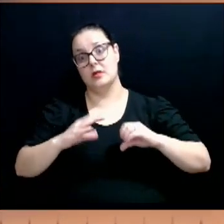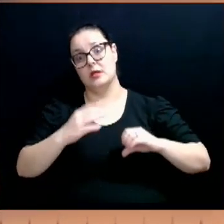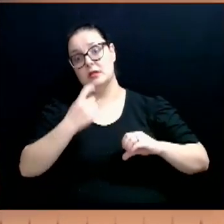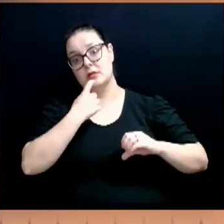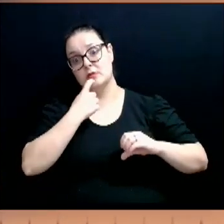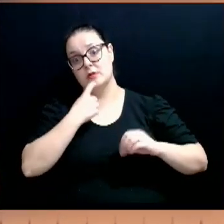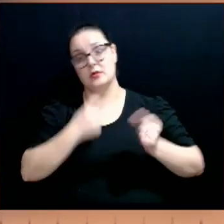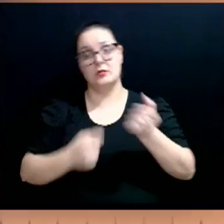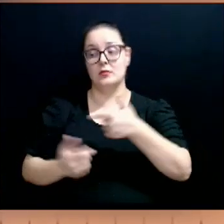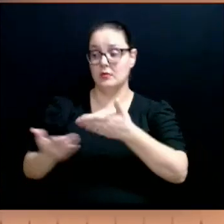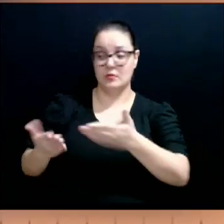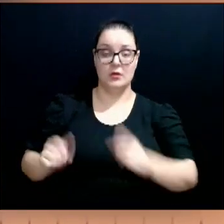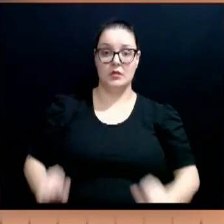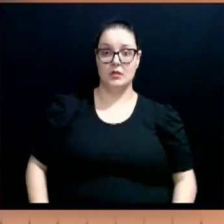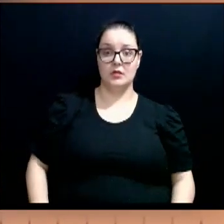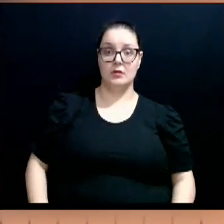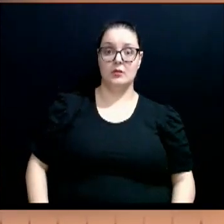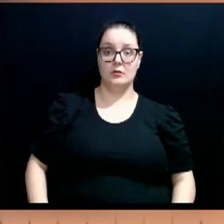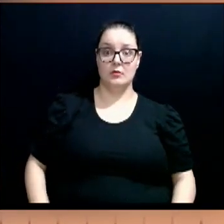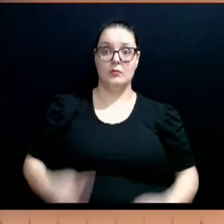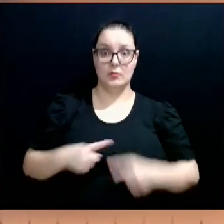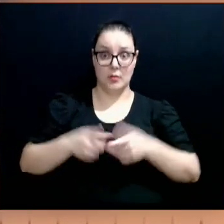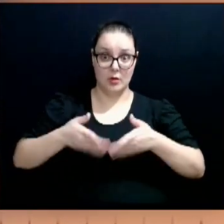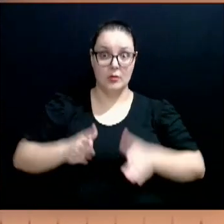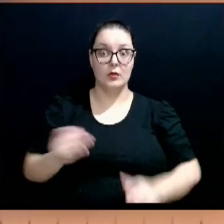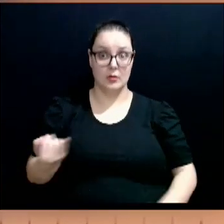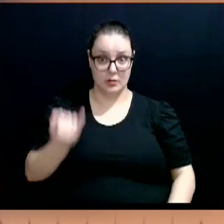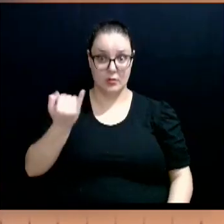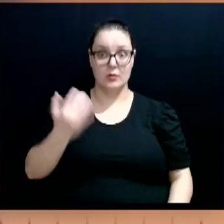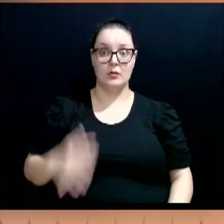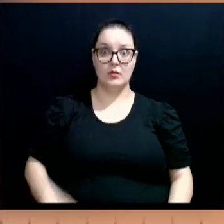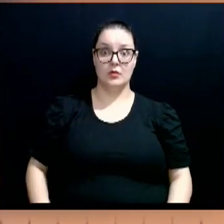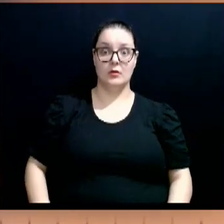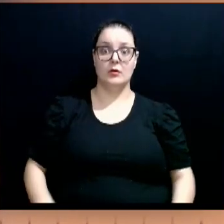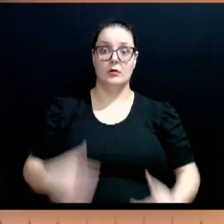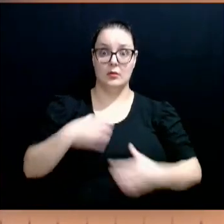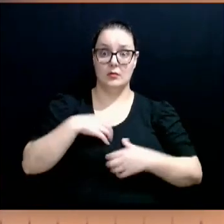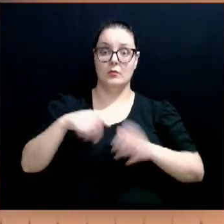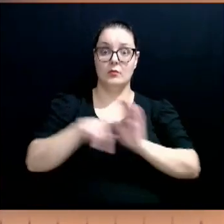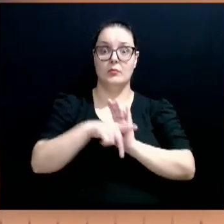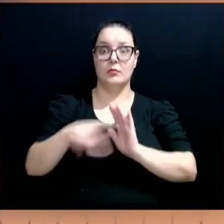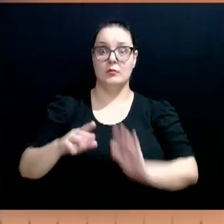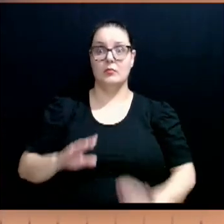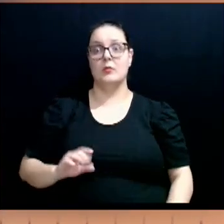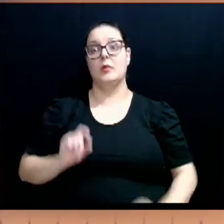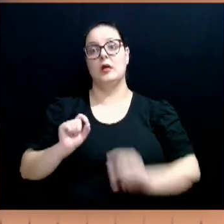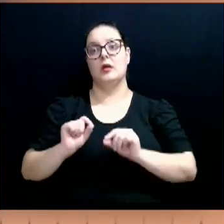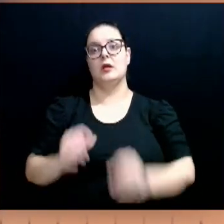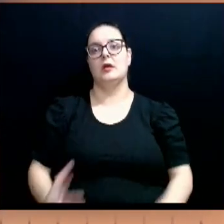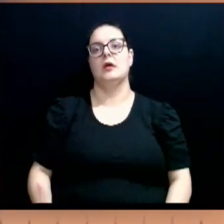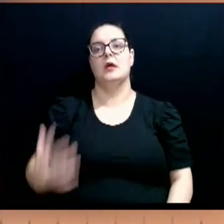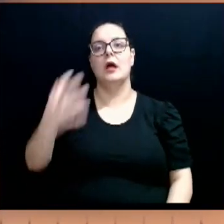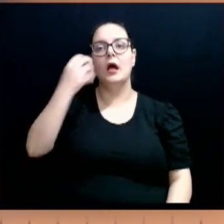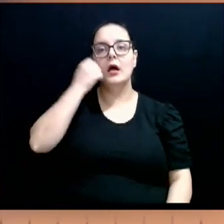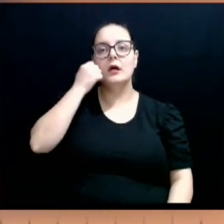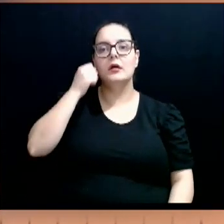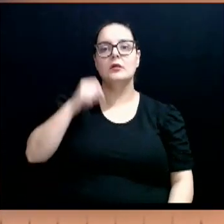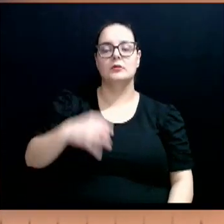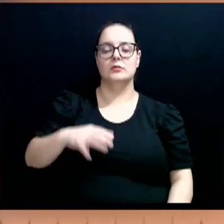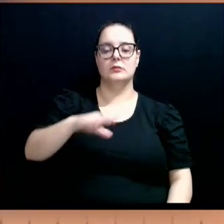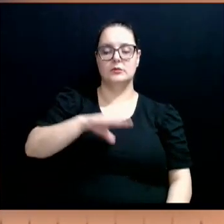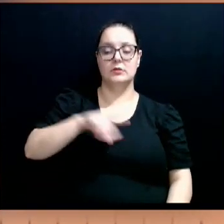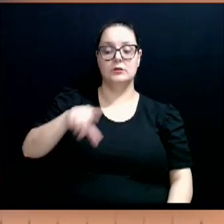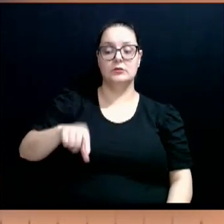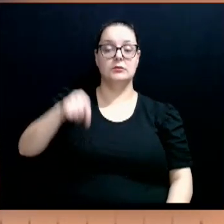Porque o nascimento é muito importante, é uma sensação de pertencimento. Mas quem adota uma cidade, quem escolhe aquela cidade para